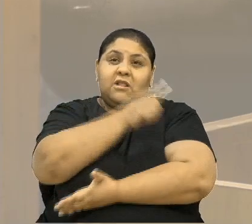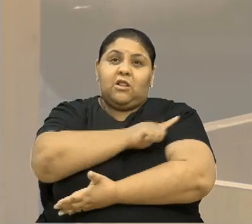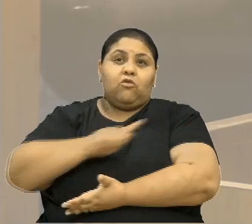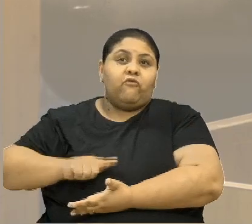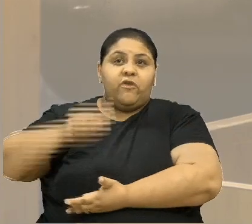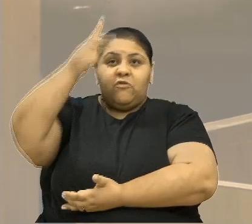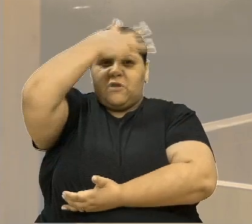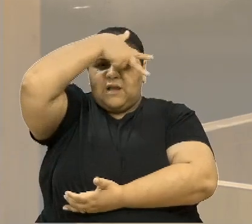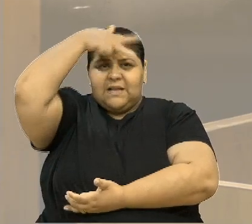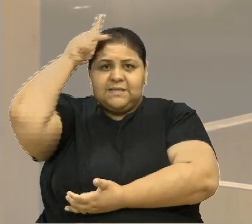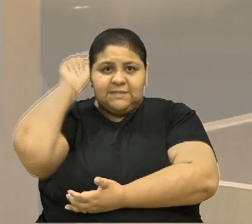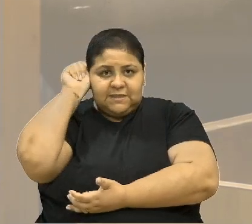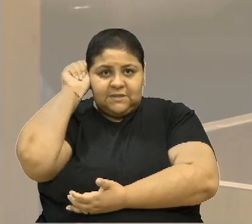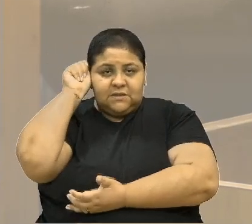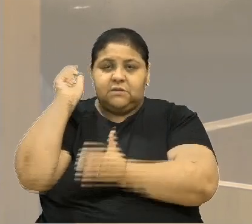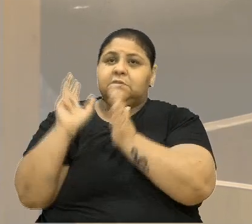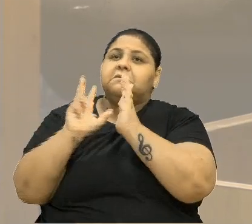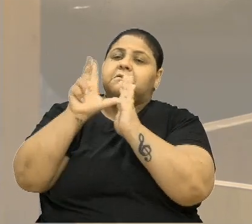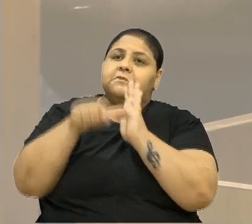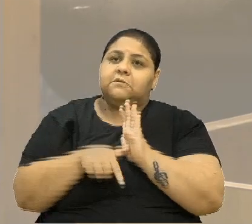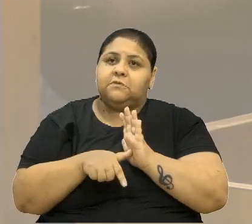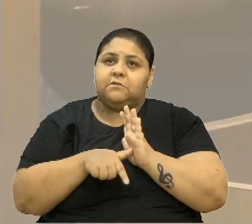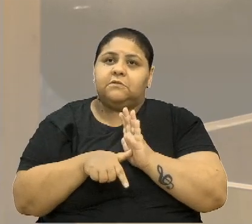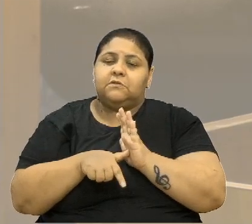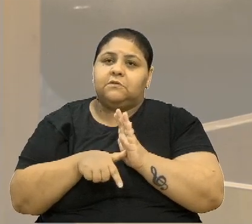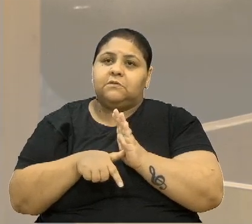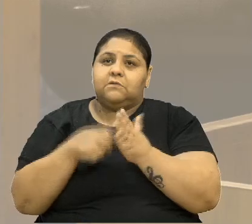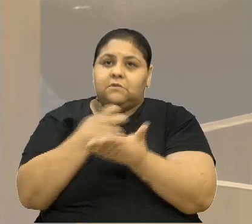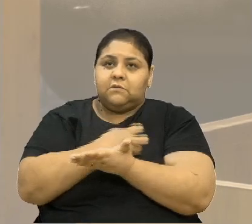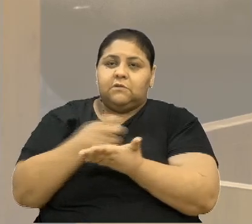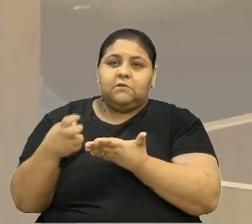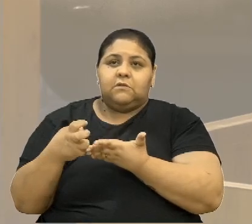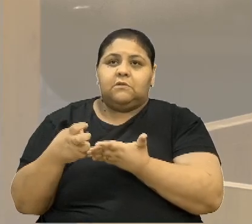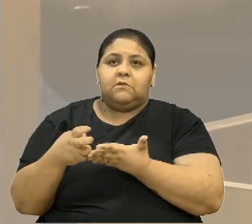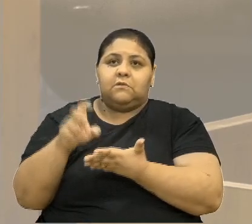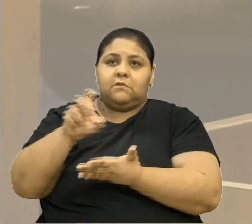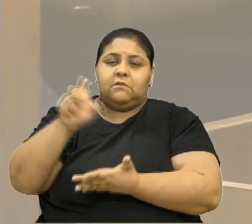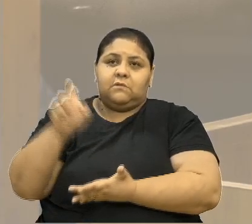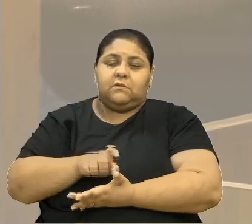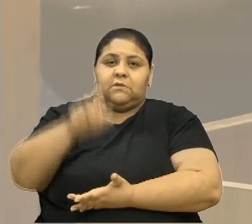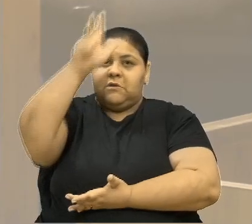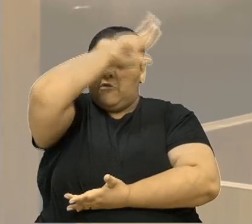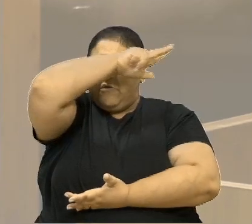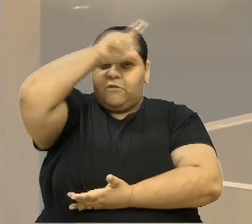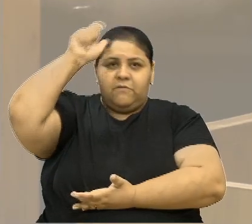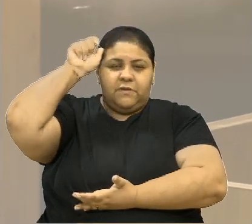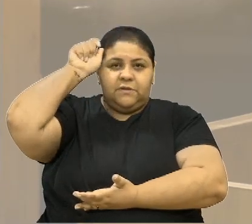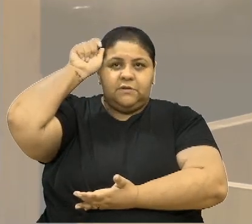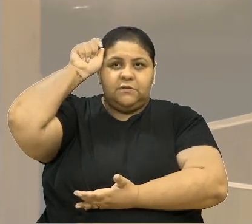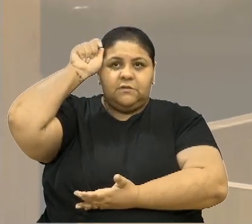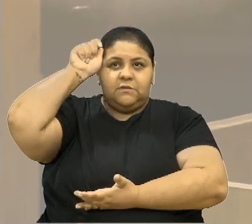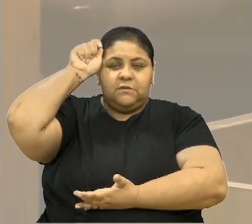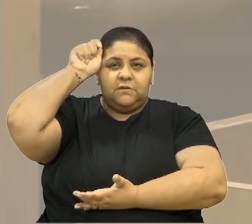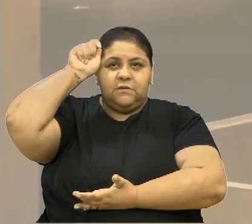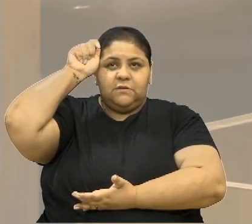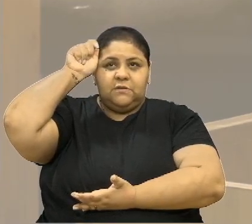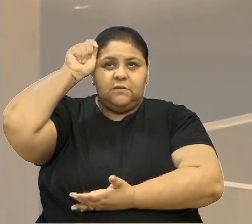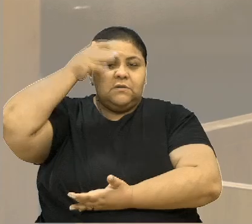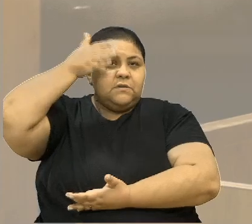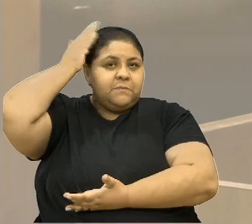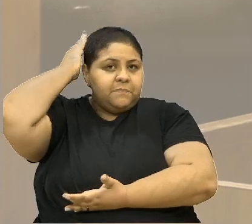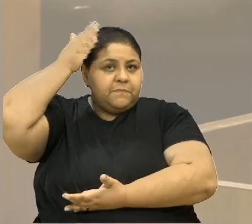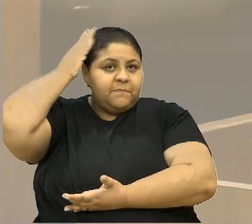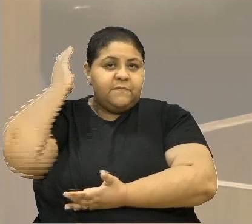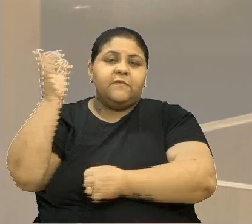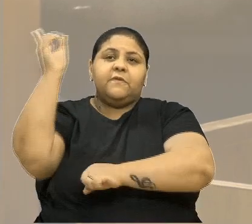Cassina, depois do impeachment do ex-prefeito Daniel Guerra. Então, é um dia muito feliz e tenho